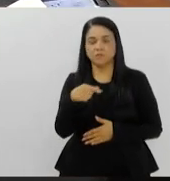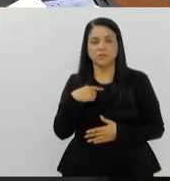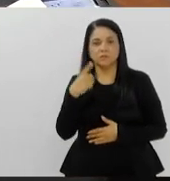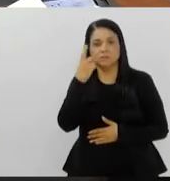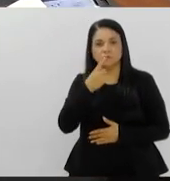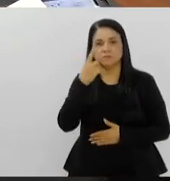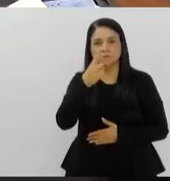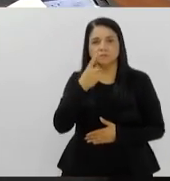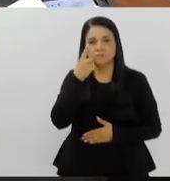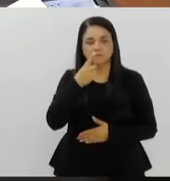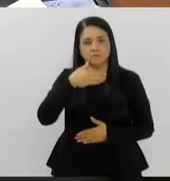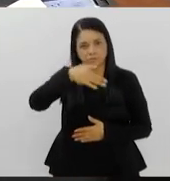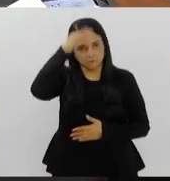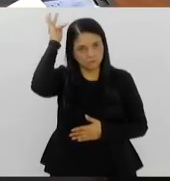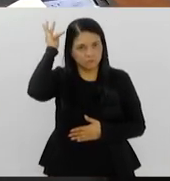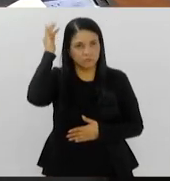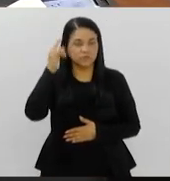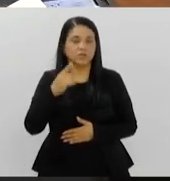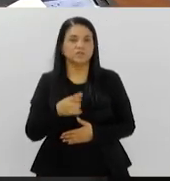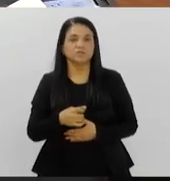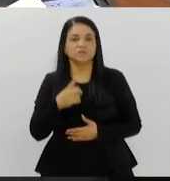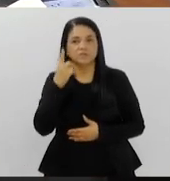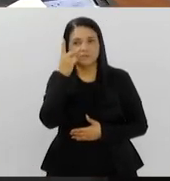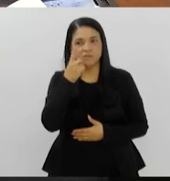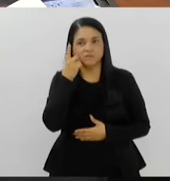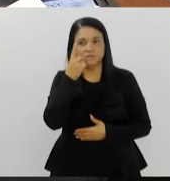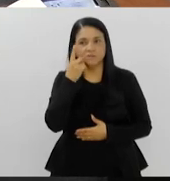deputado Fred Pacheco,